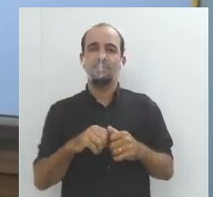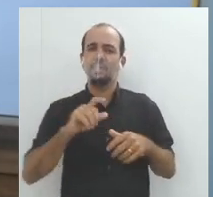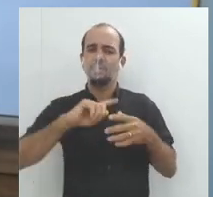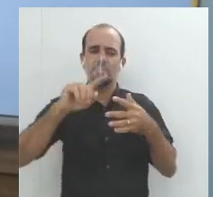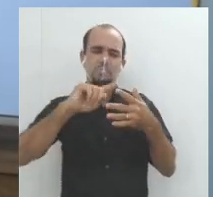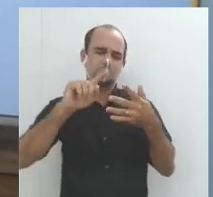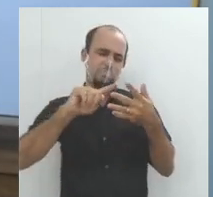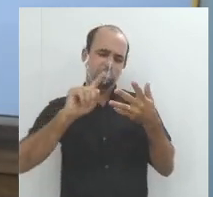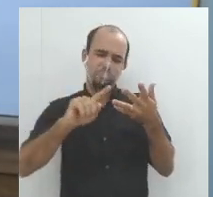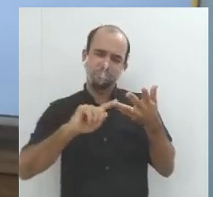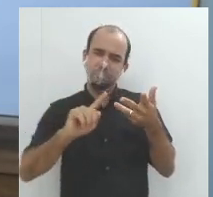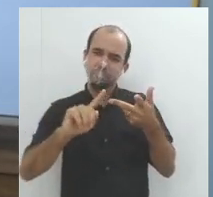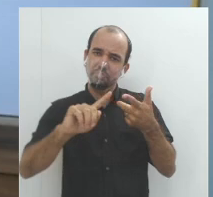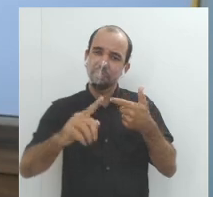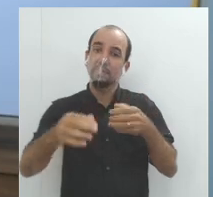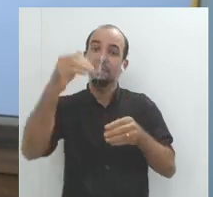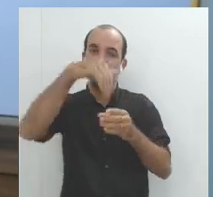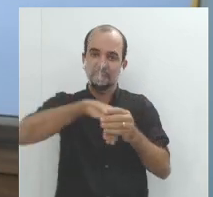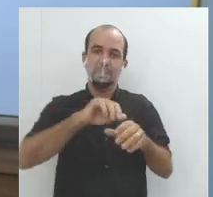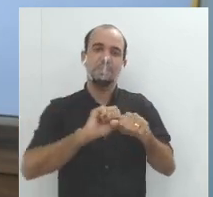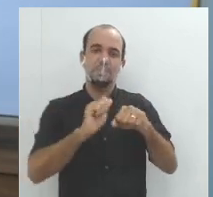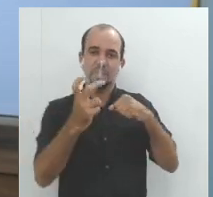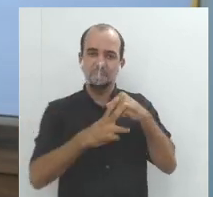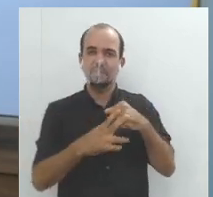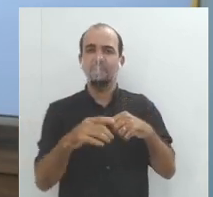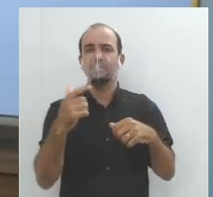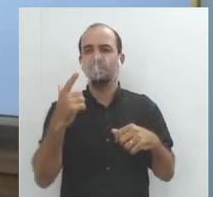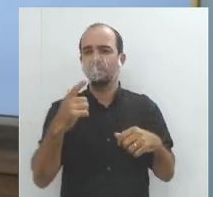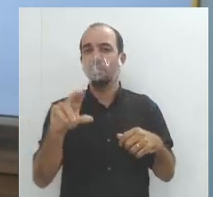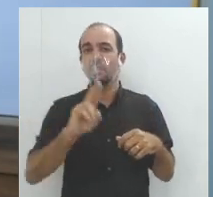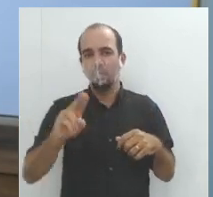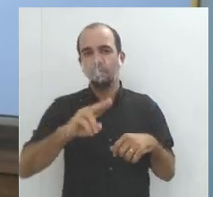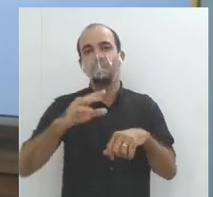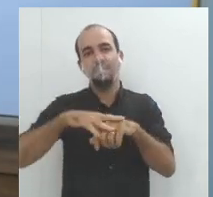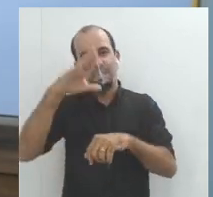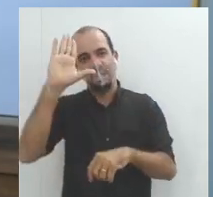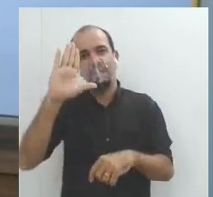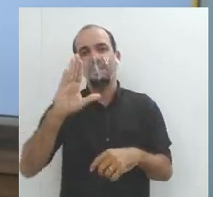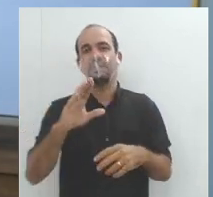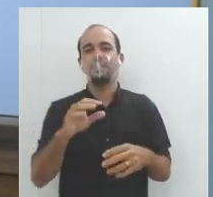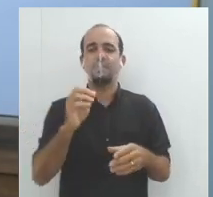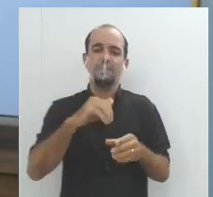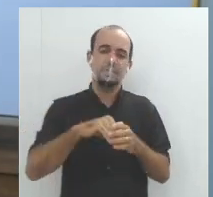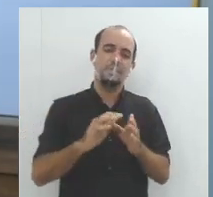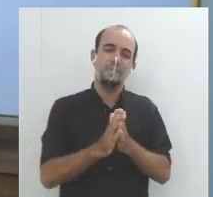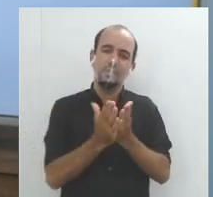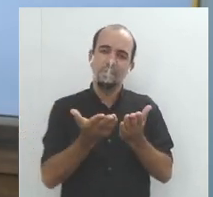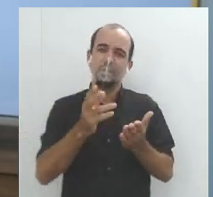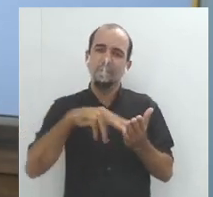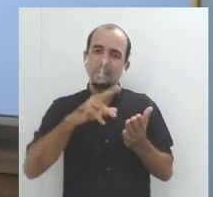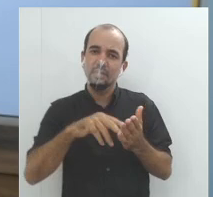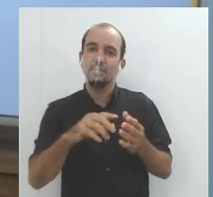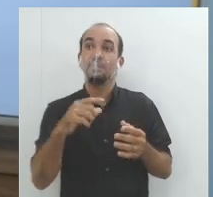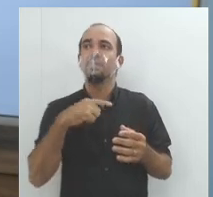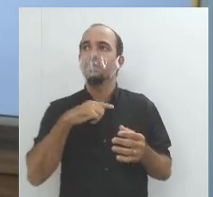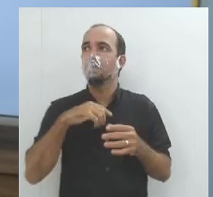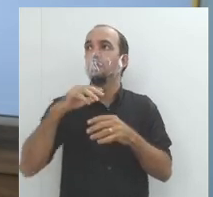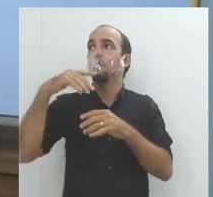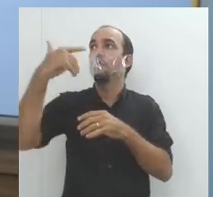negação. Esses são os mais recorrentes que encontramos nos livros, mas há